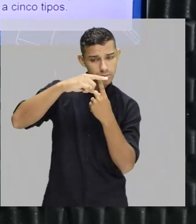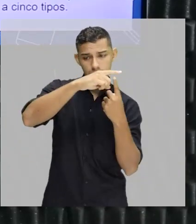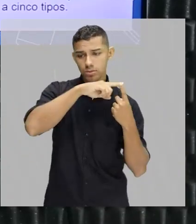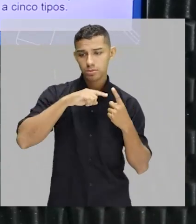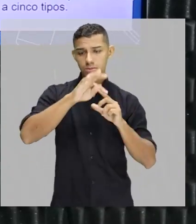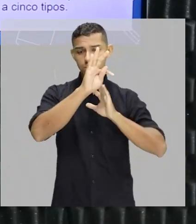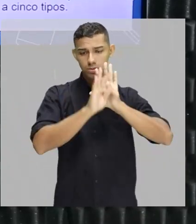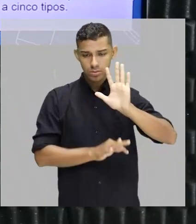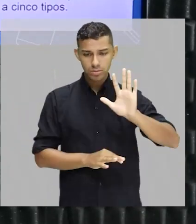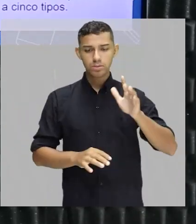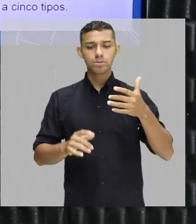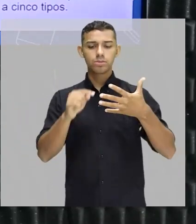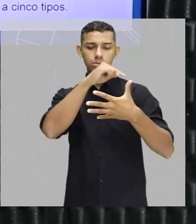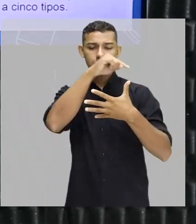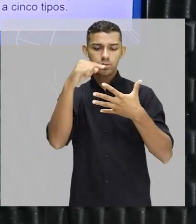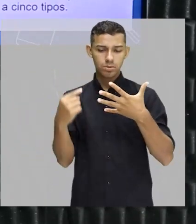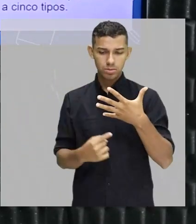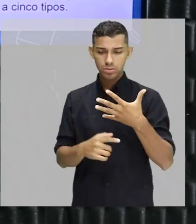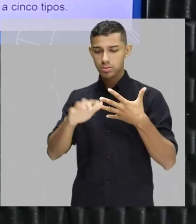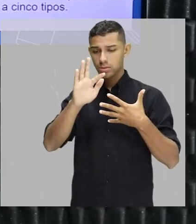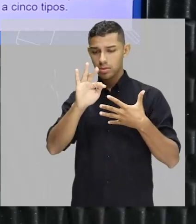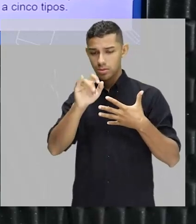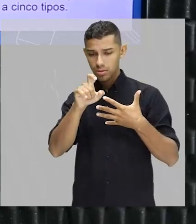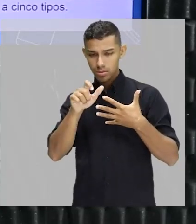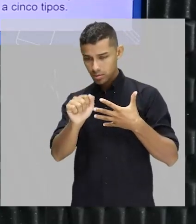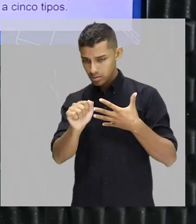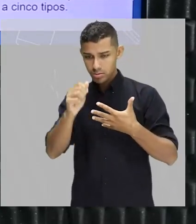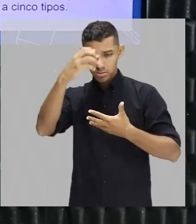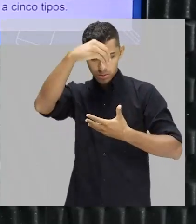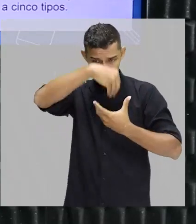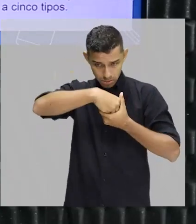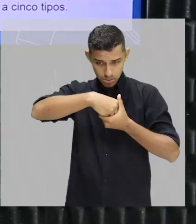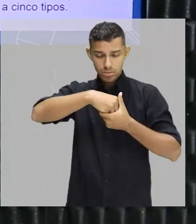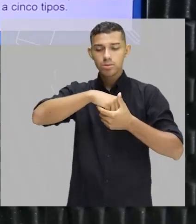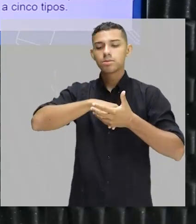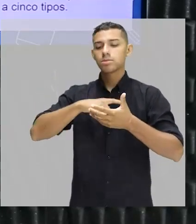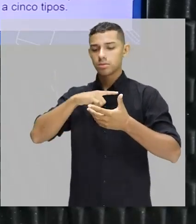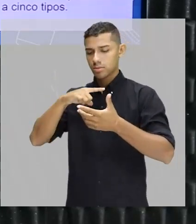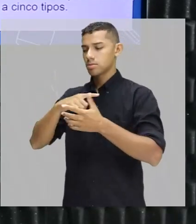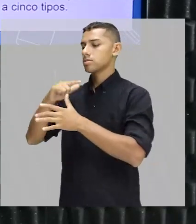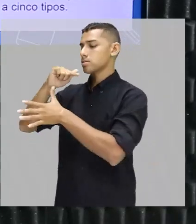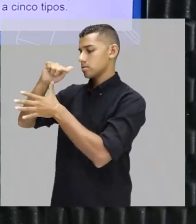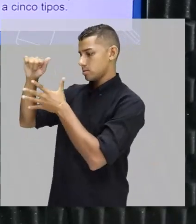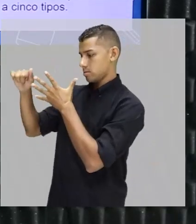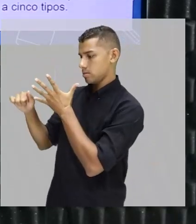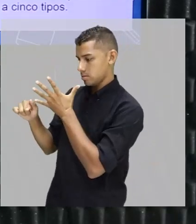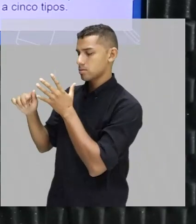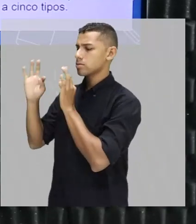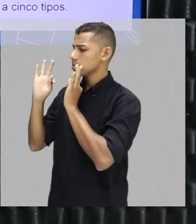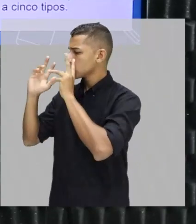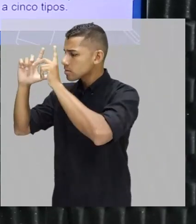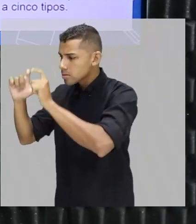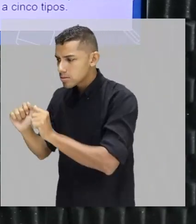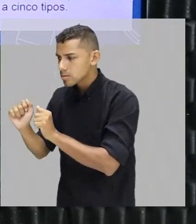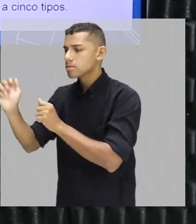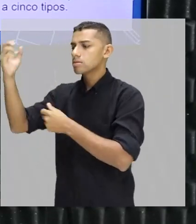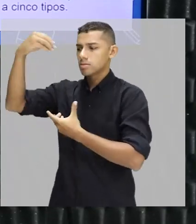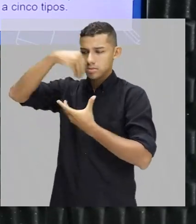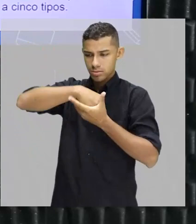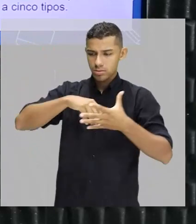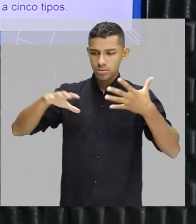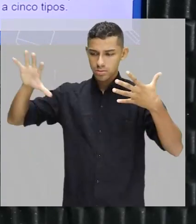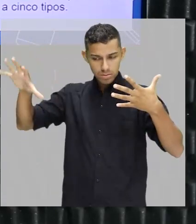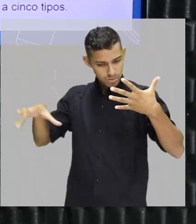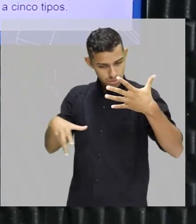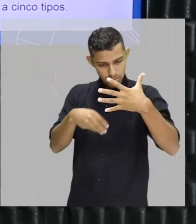5 categorias. São categorias fixas. E dentro dessas categorias é que vão ser inseridos todos os gêneros textuais.